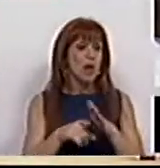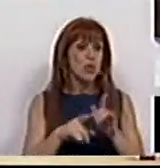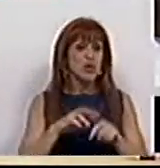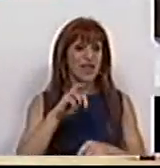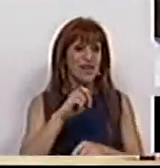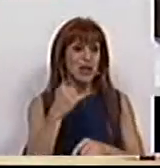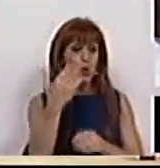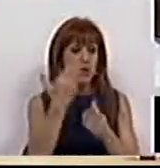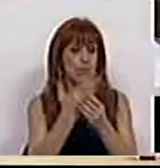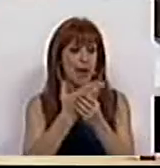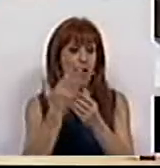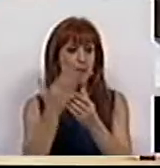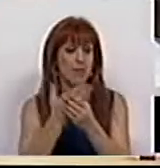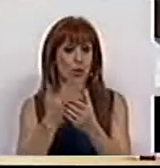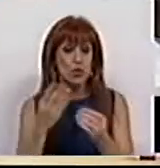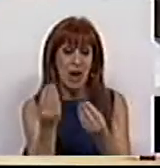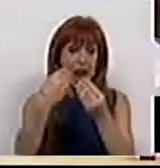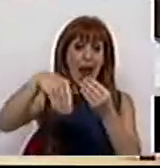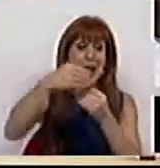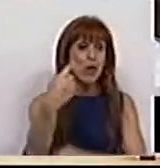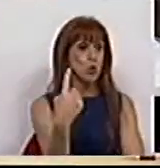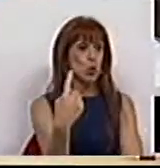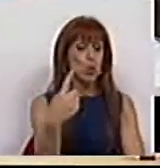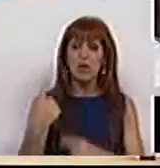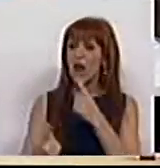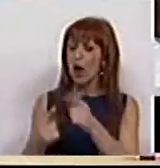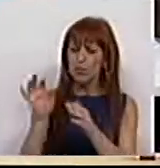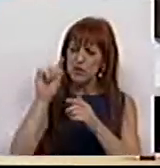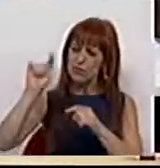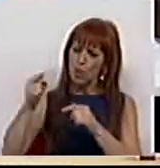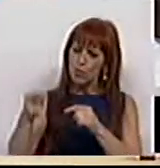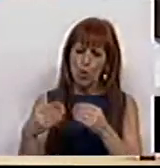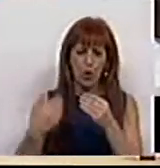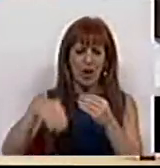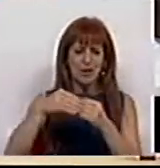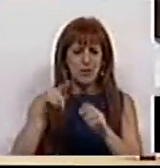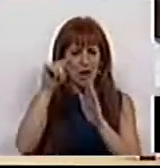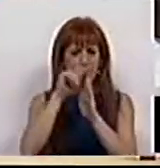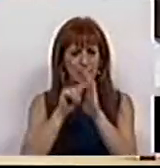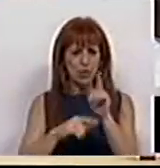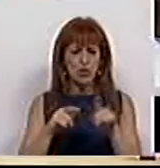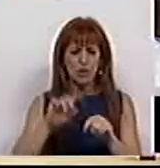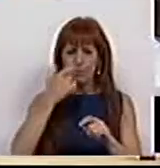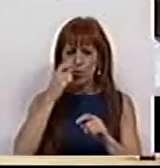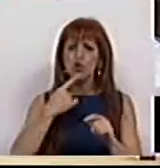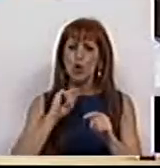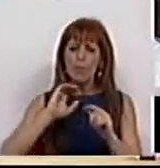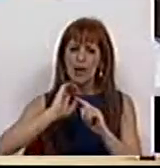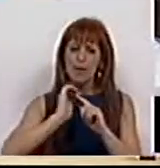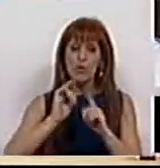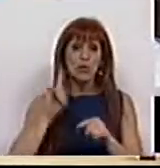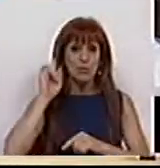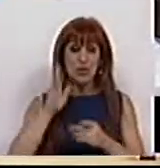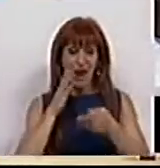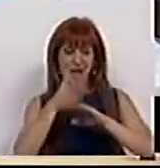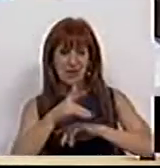de 32 páginas a um anexo, e há algumas alíneas do anexo, ou seja, a lista dos pedófilos, sobretudo